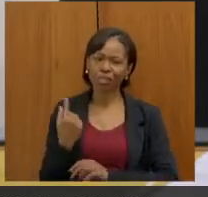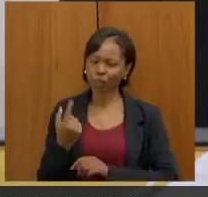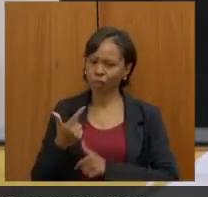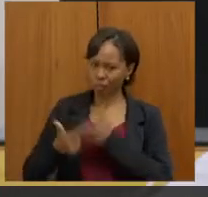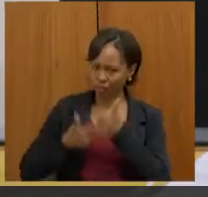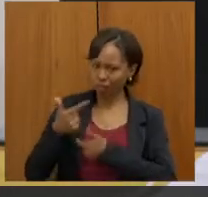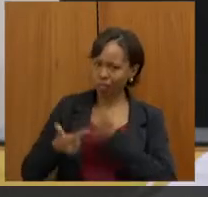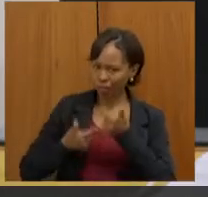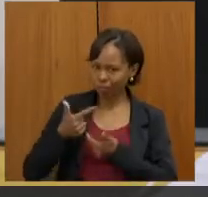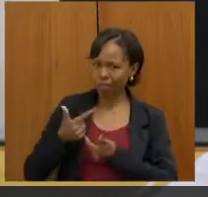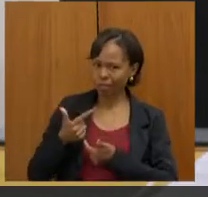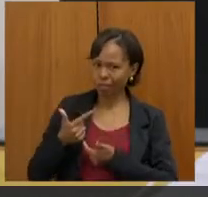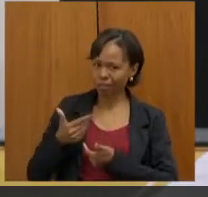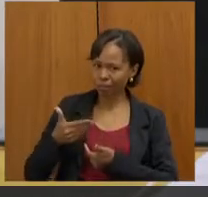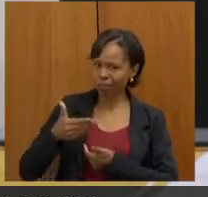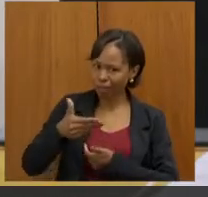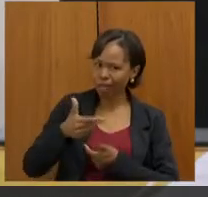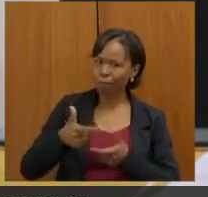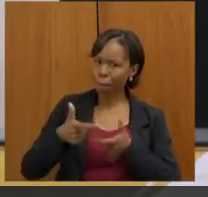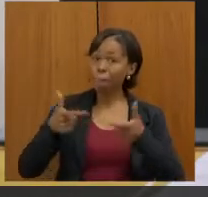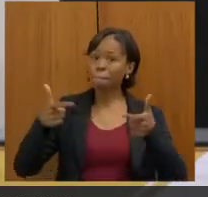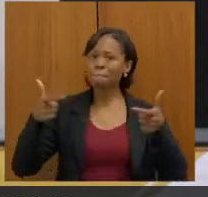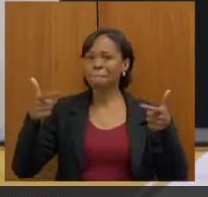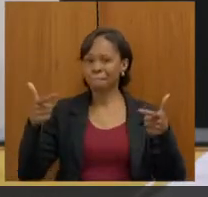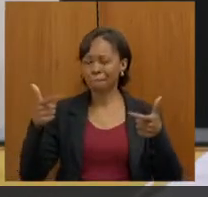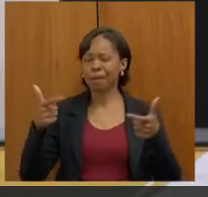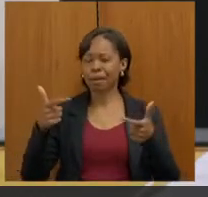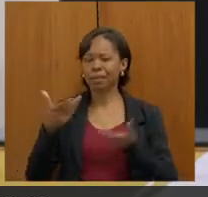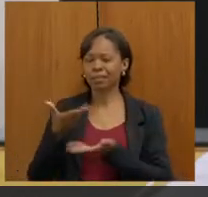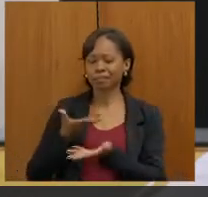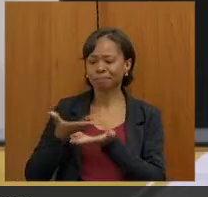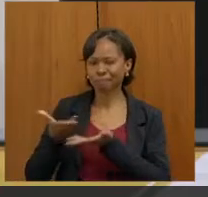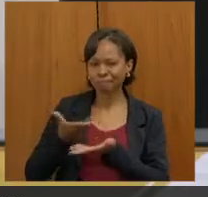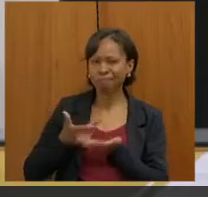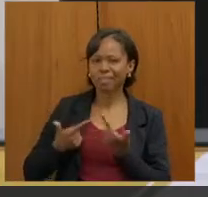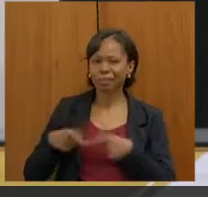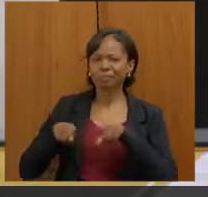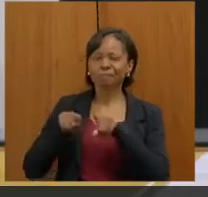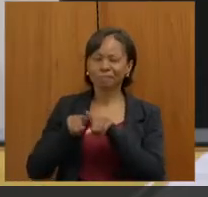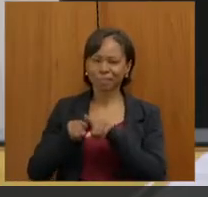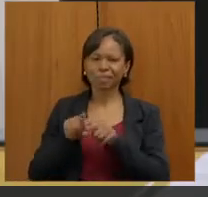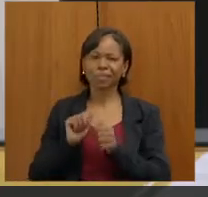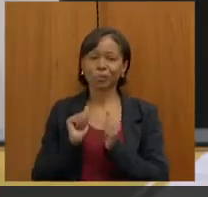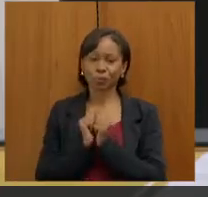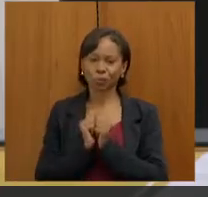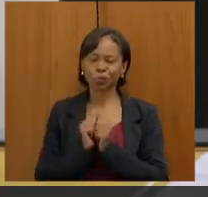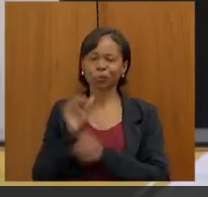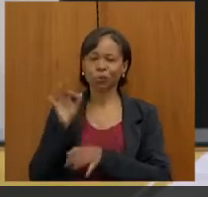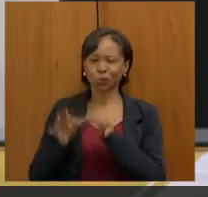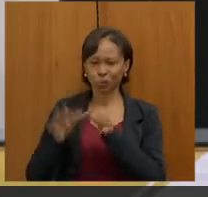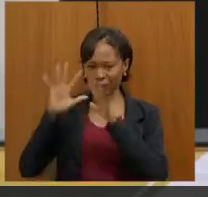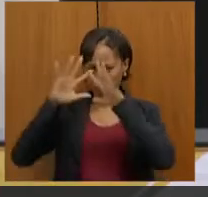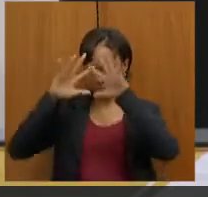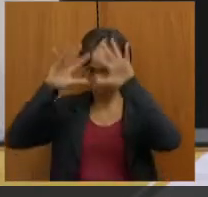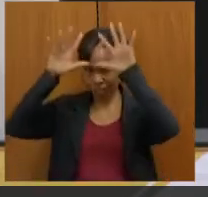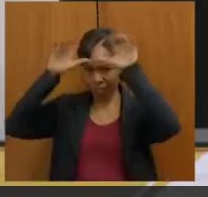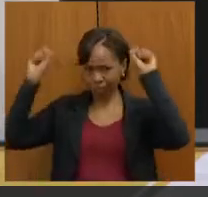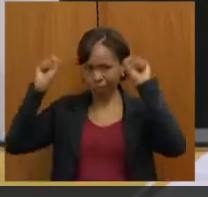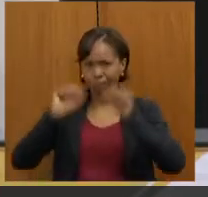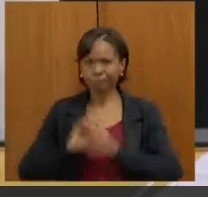trabalhar em ampliar nem a nossa parceria nossa presença junto com tj-am